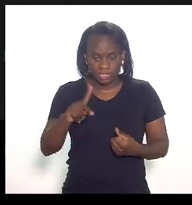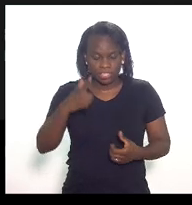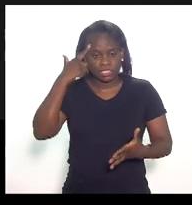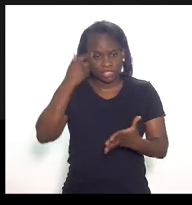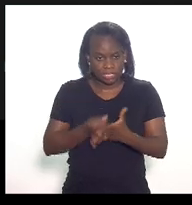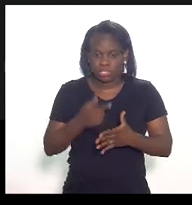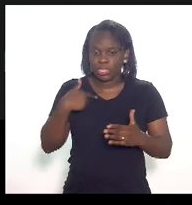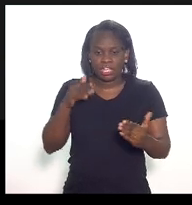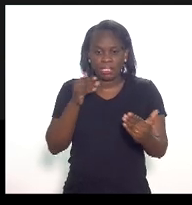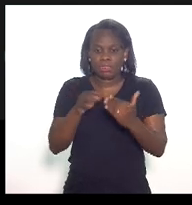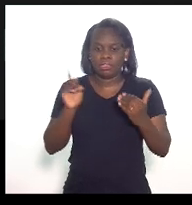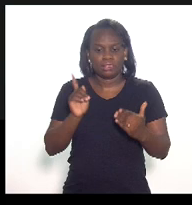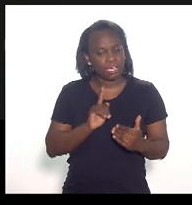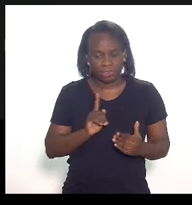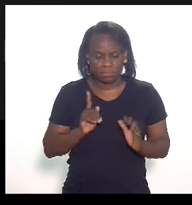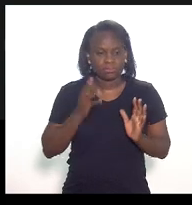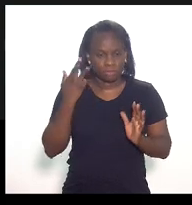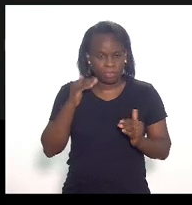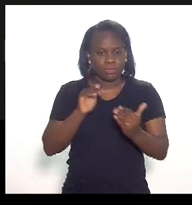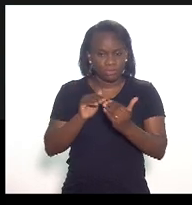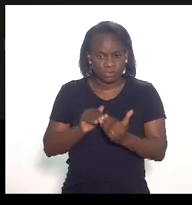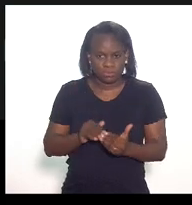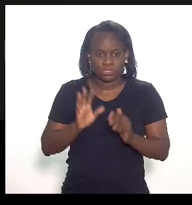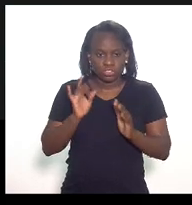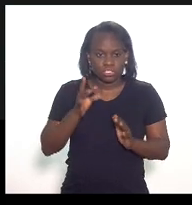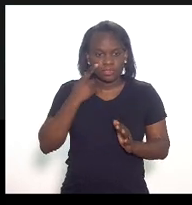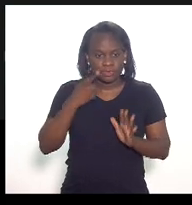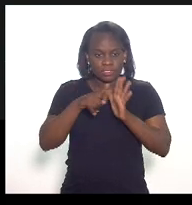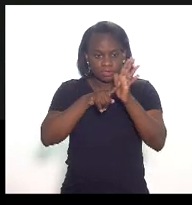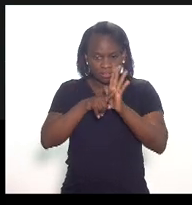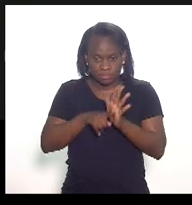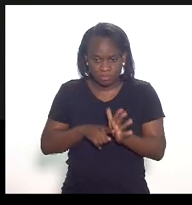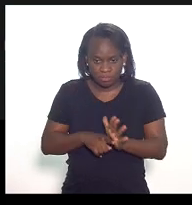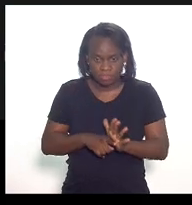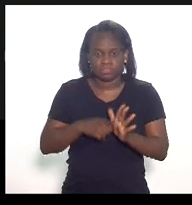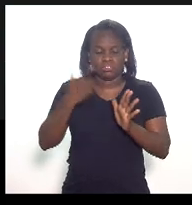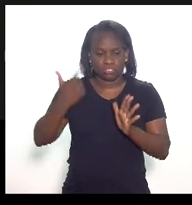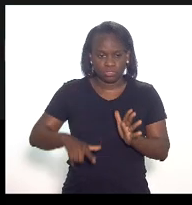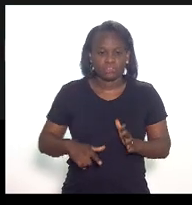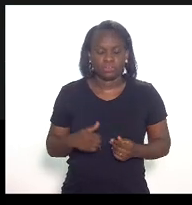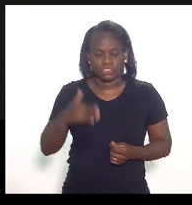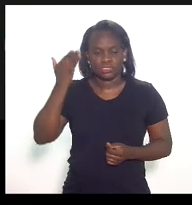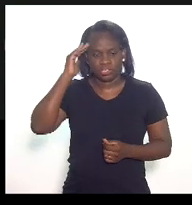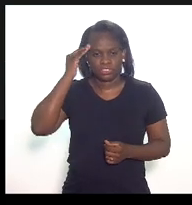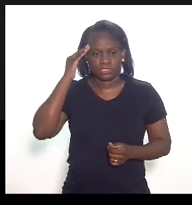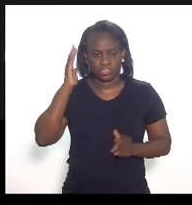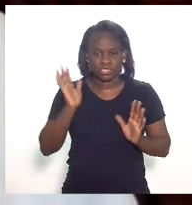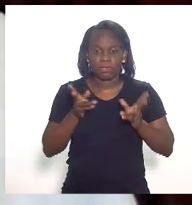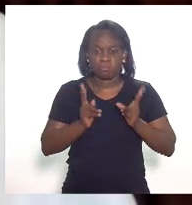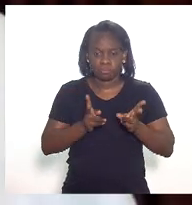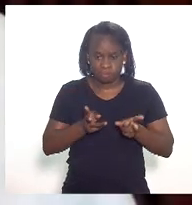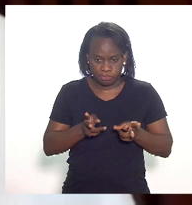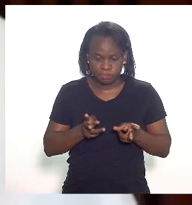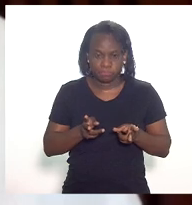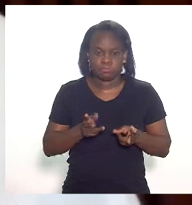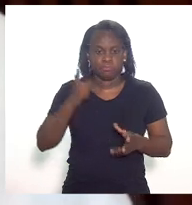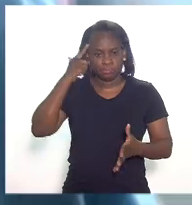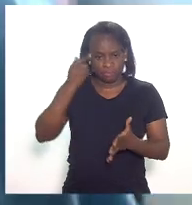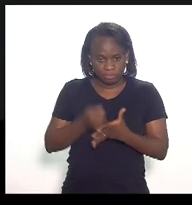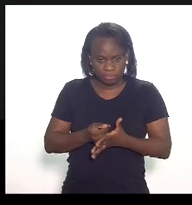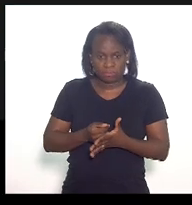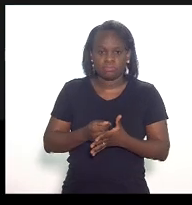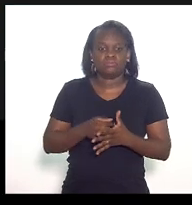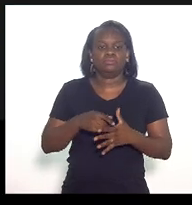estou discordando. Entendi. Só pedindo para uma revisão. O Luiz Paulo está pedindo uma revisão. Entendi. Então, mantenho o parecer.